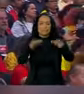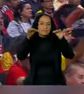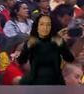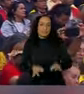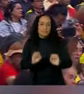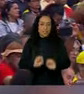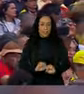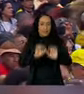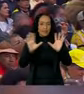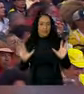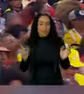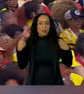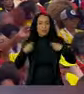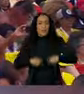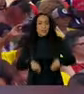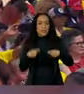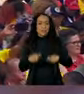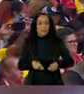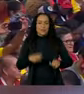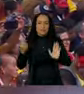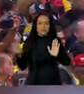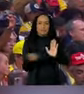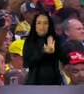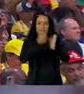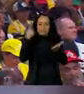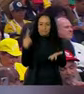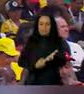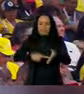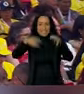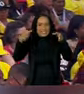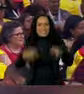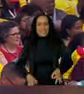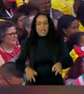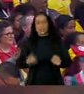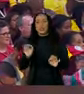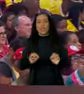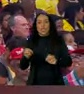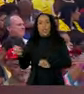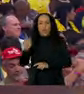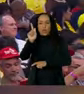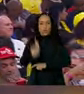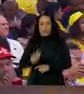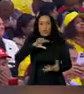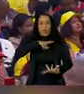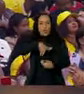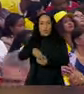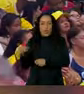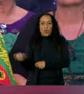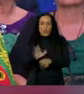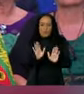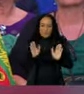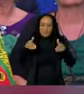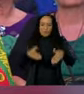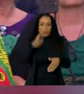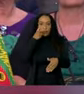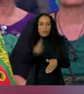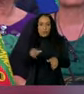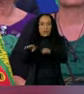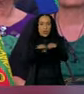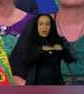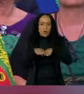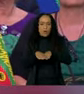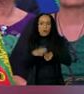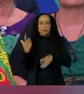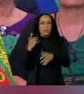claro. É preciso um pacto que estabeleça uma nova governança global, focada em interesses comuns, que